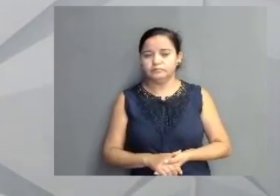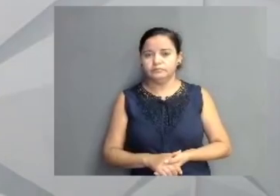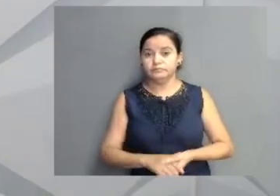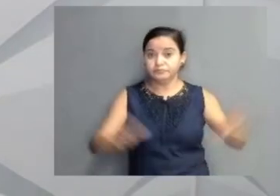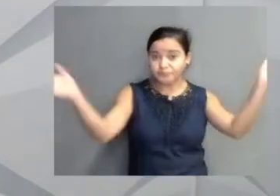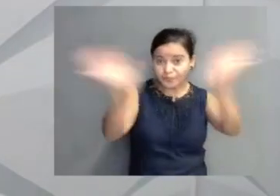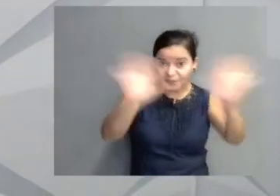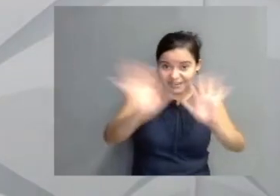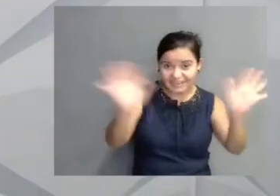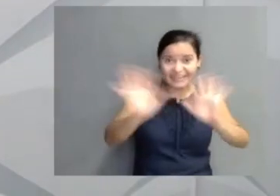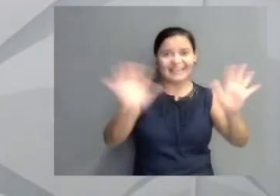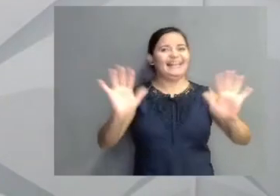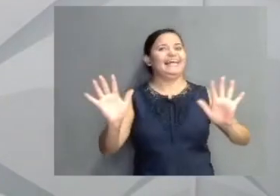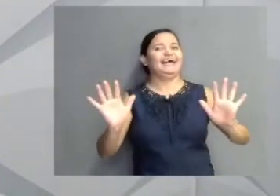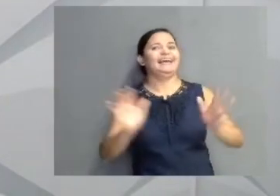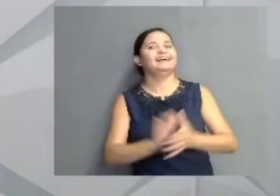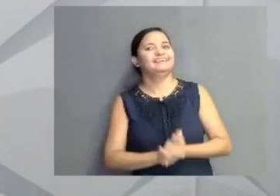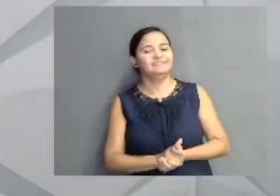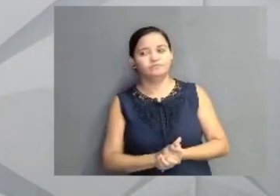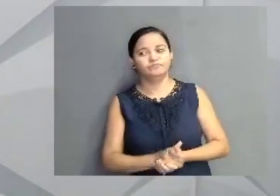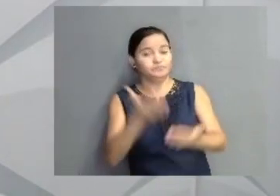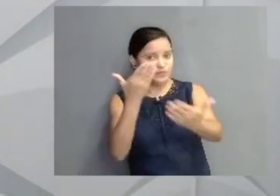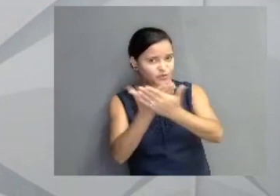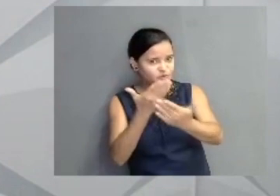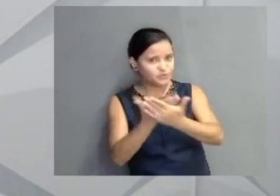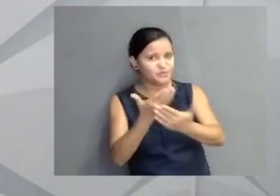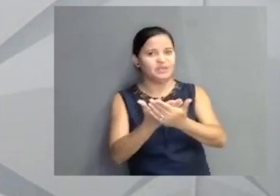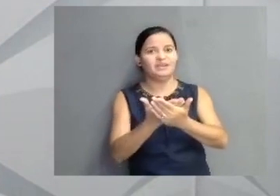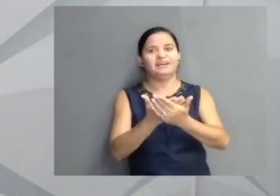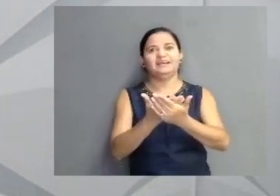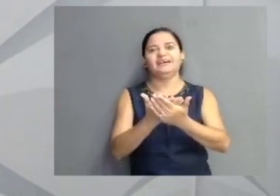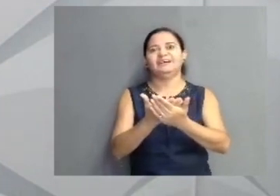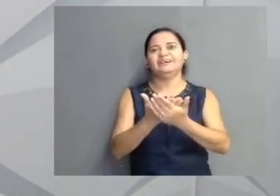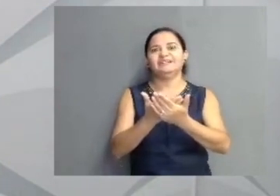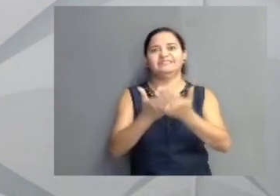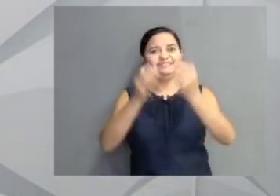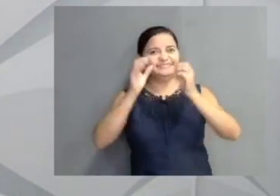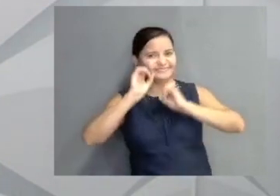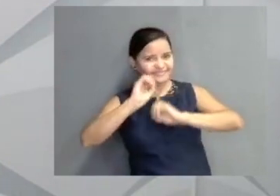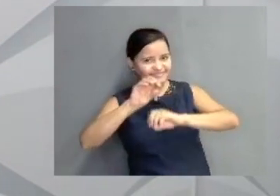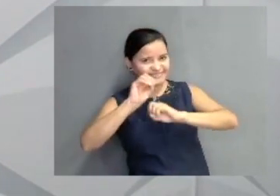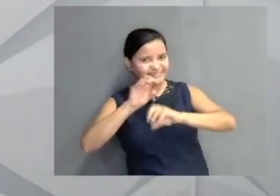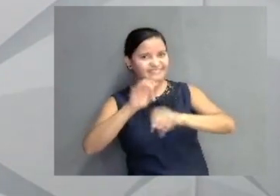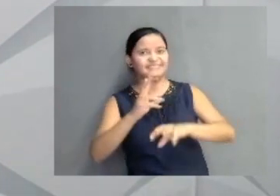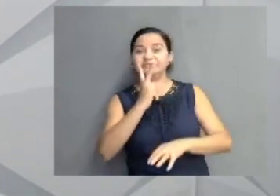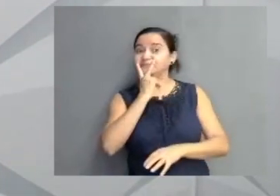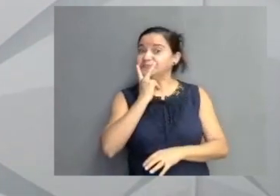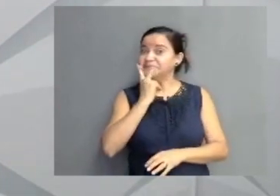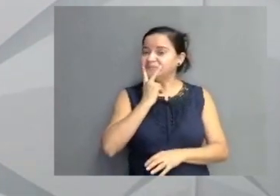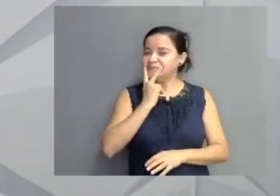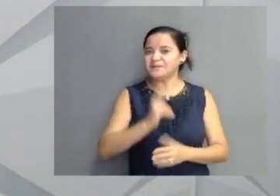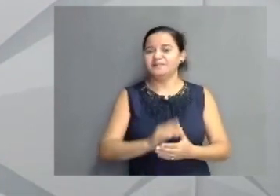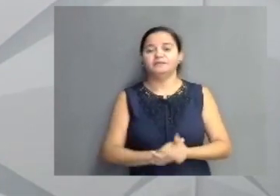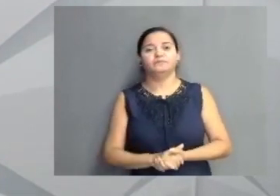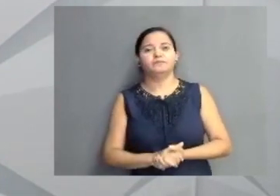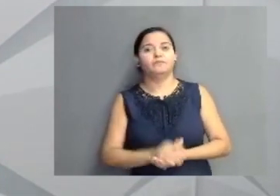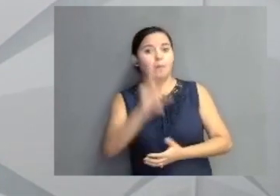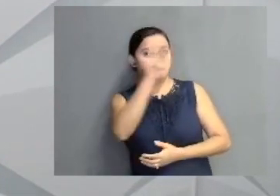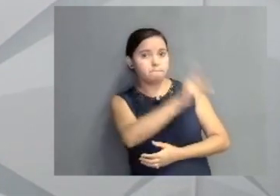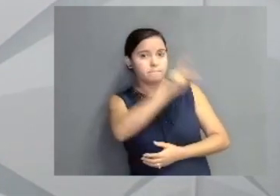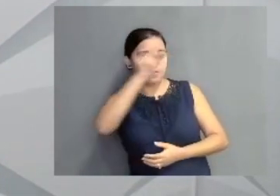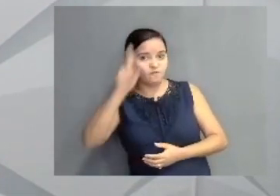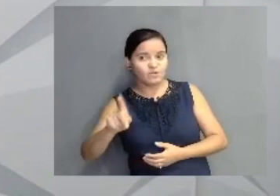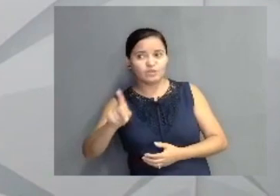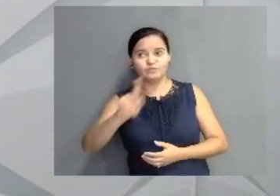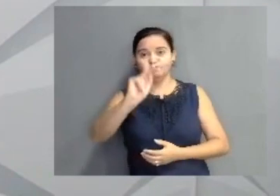Olá, amiguinho, olá, amiguinha, estudante, da nossa rede municipal de ensino, aqui de Vitória de Santo Antão. Sou eu, professor Eli